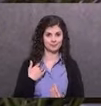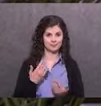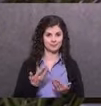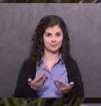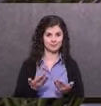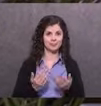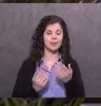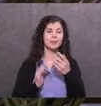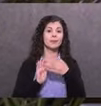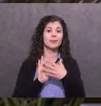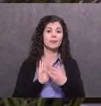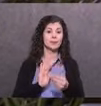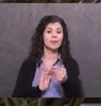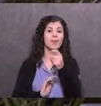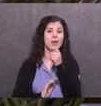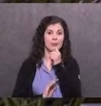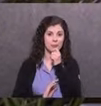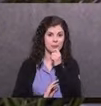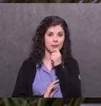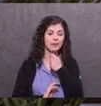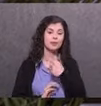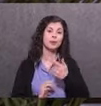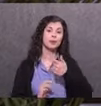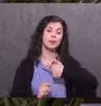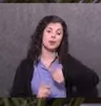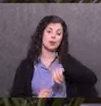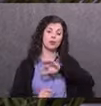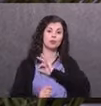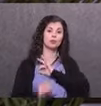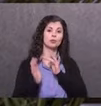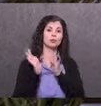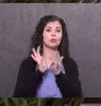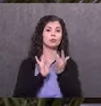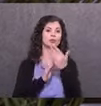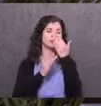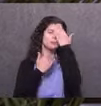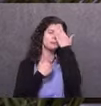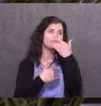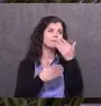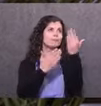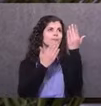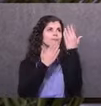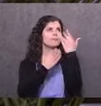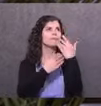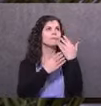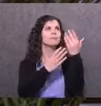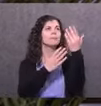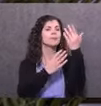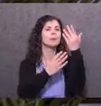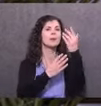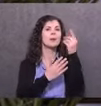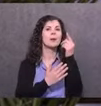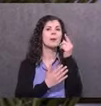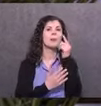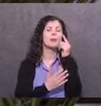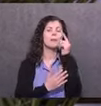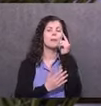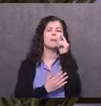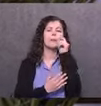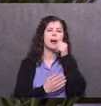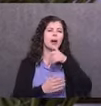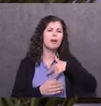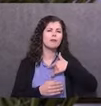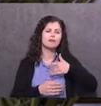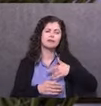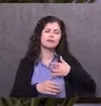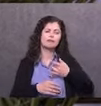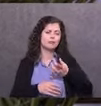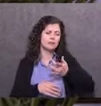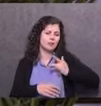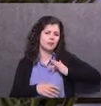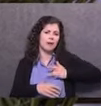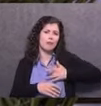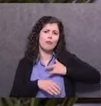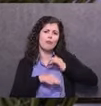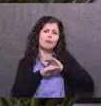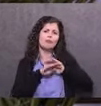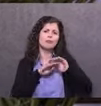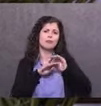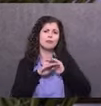A graça de Nosso Senhor Jesus Cristo, o amor terno e misericordioso de Deus, Nosso